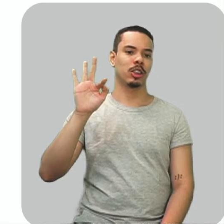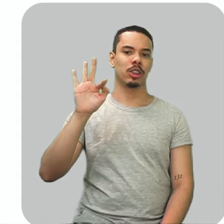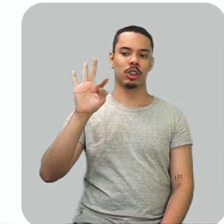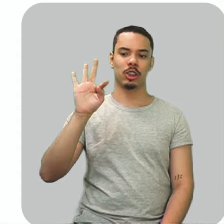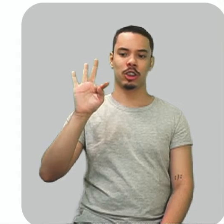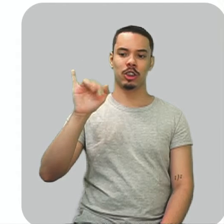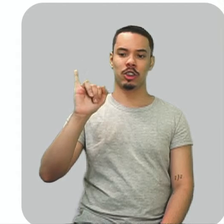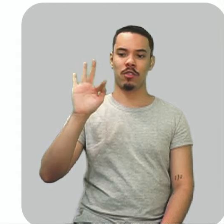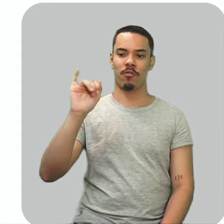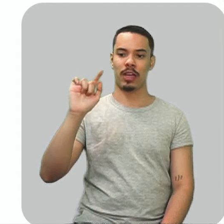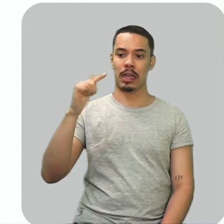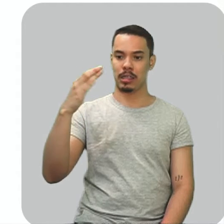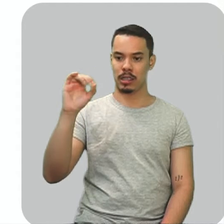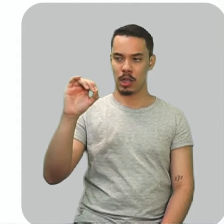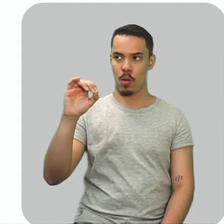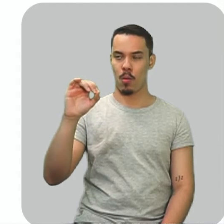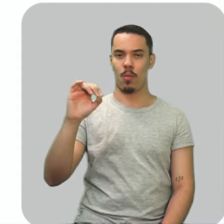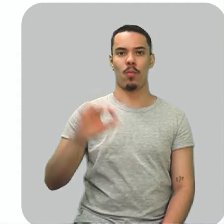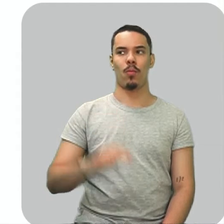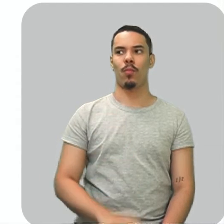a retificação